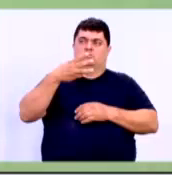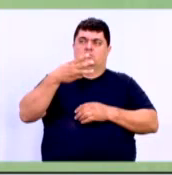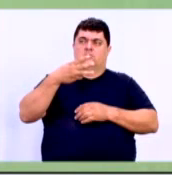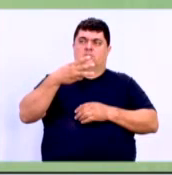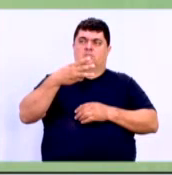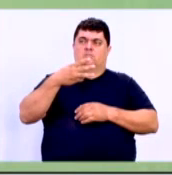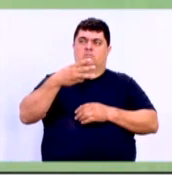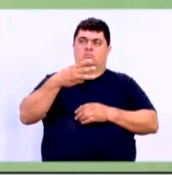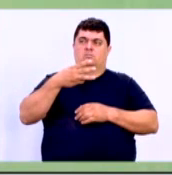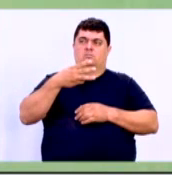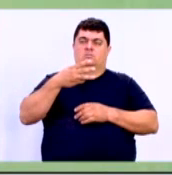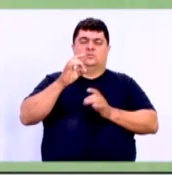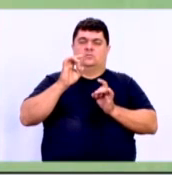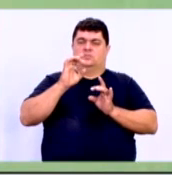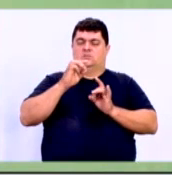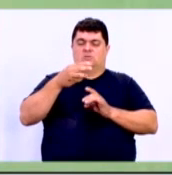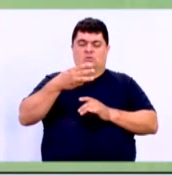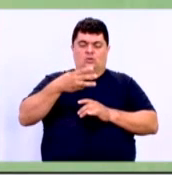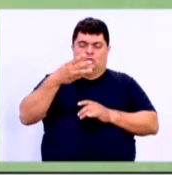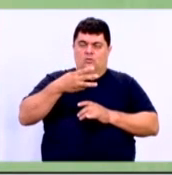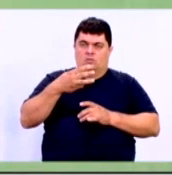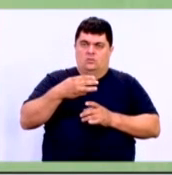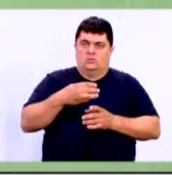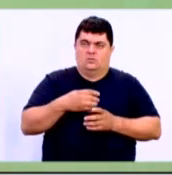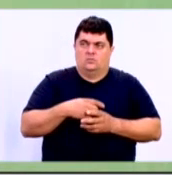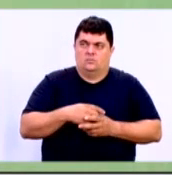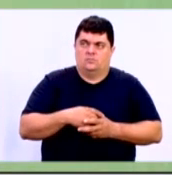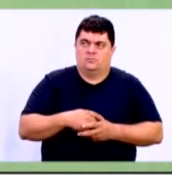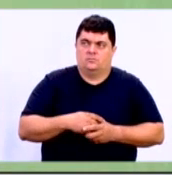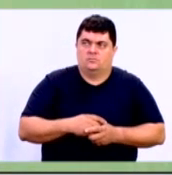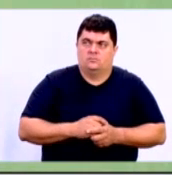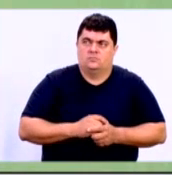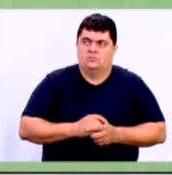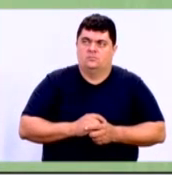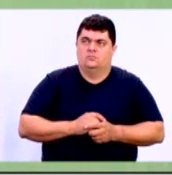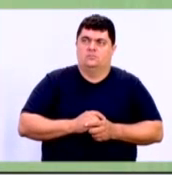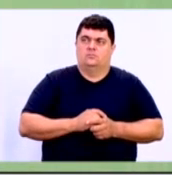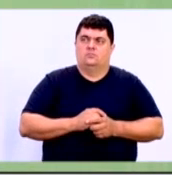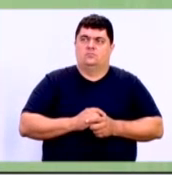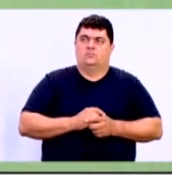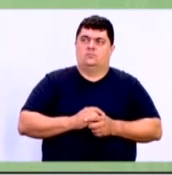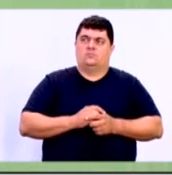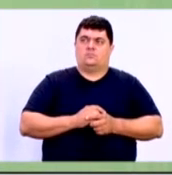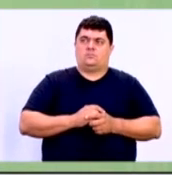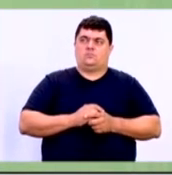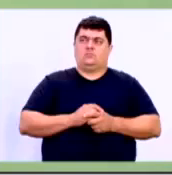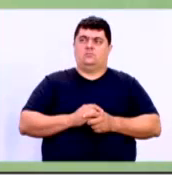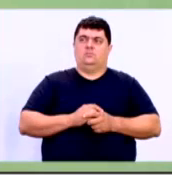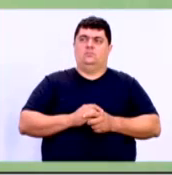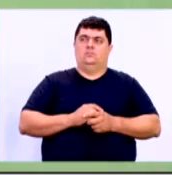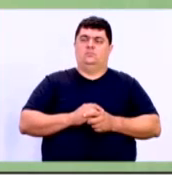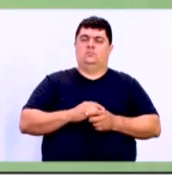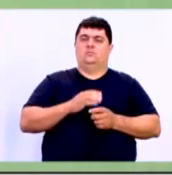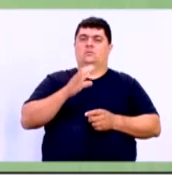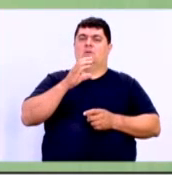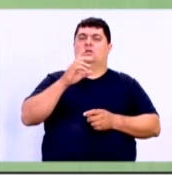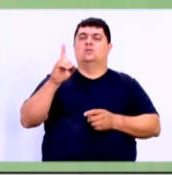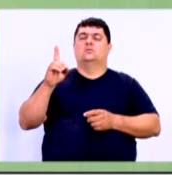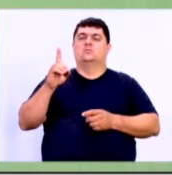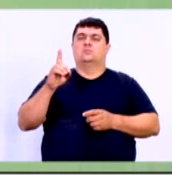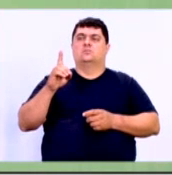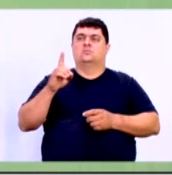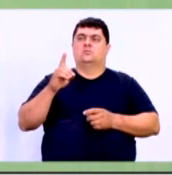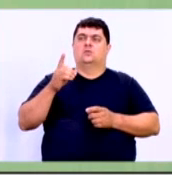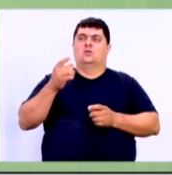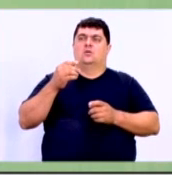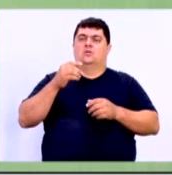três elementos para identificar o custo de produção do período, certo? Vamos lá. Custo direto, matéria, mão de